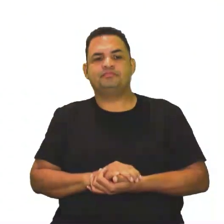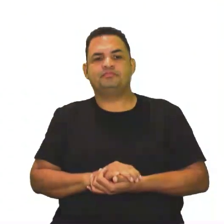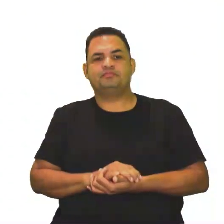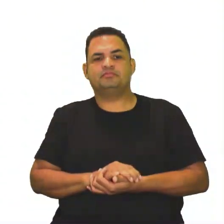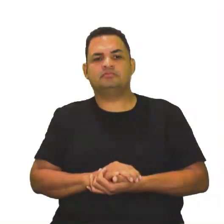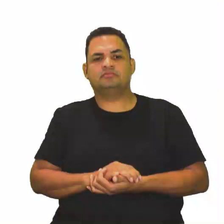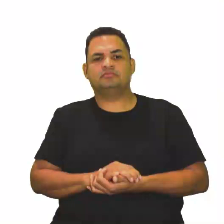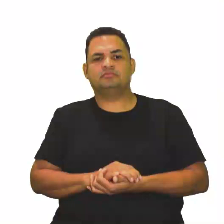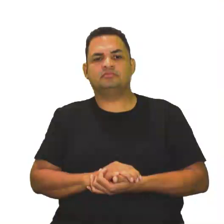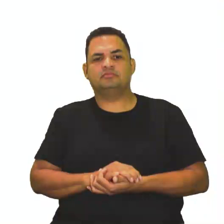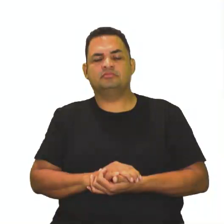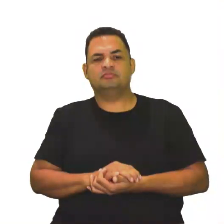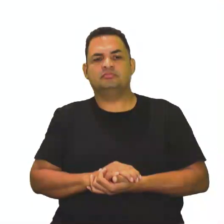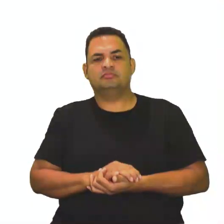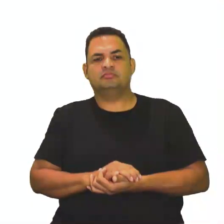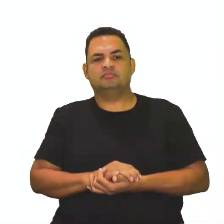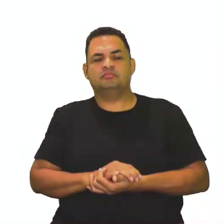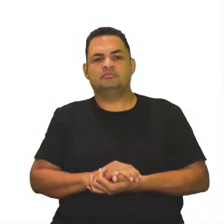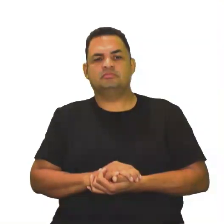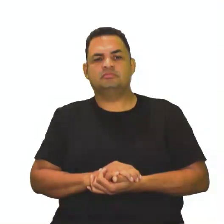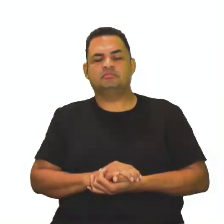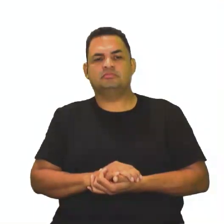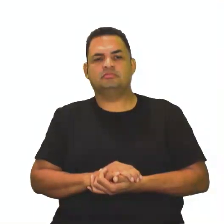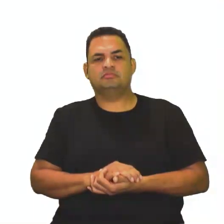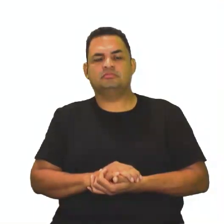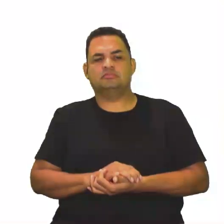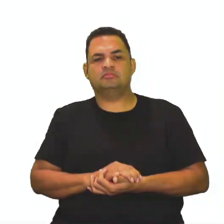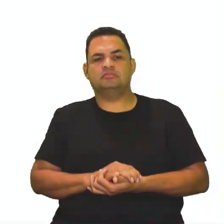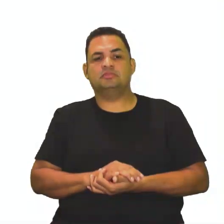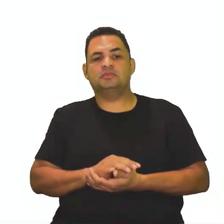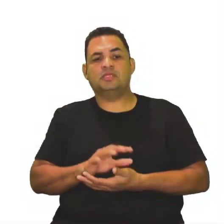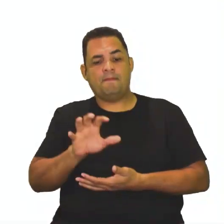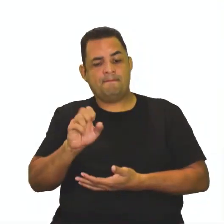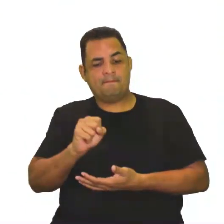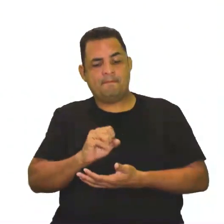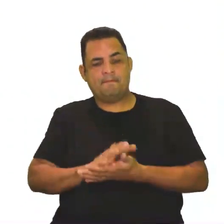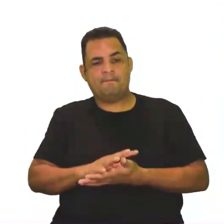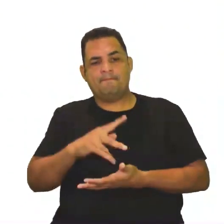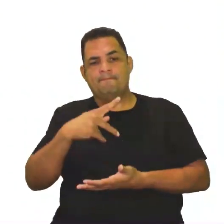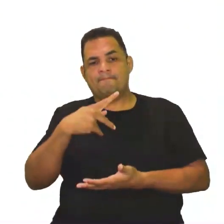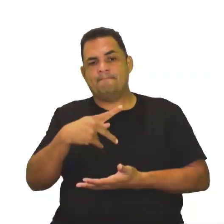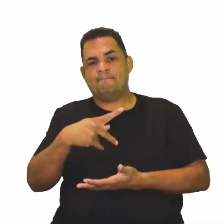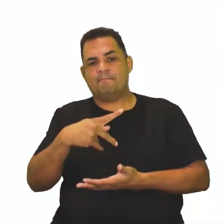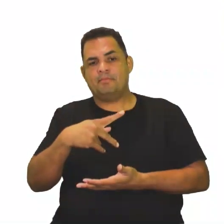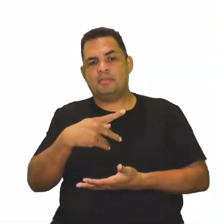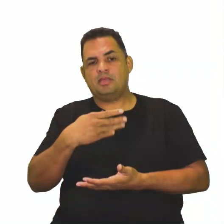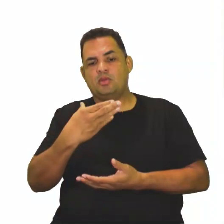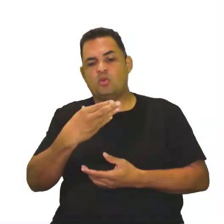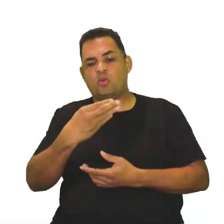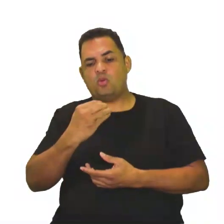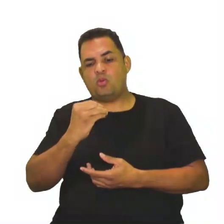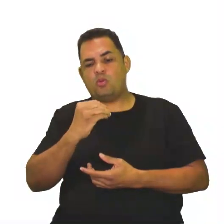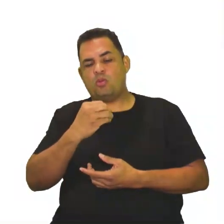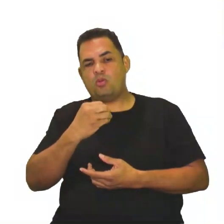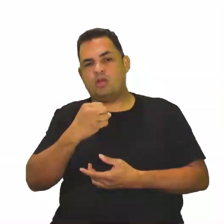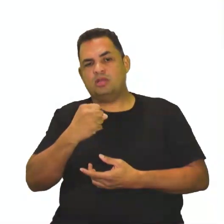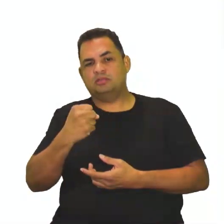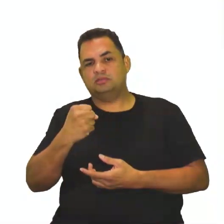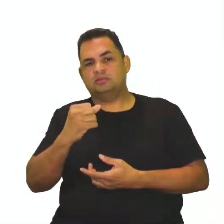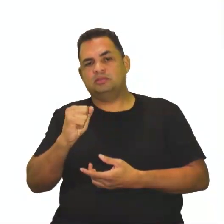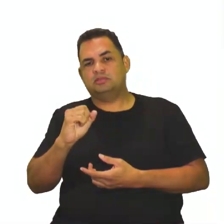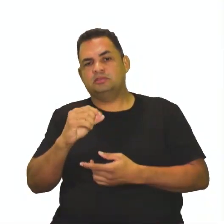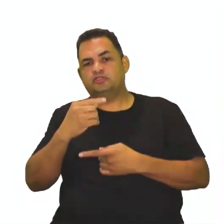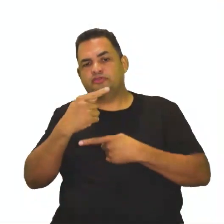Então a corrente é potência sobre tensão. Você pega a potência de 400 e divide pela tensão de